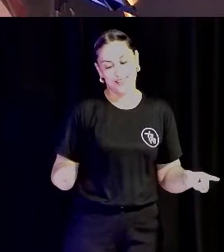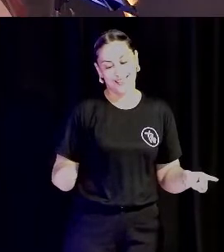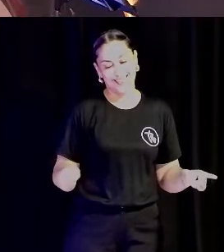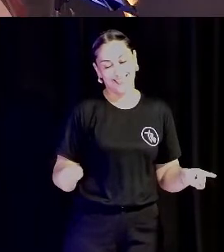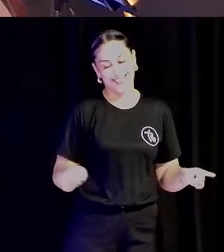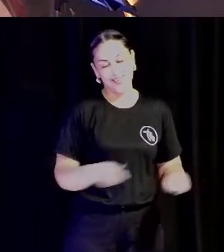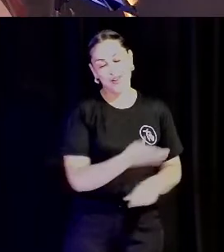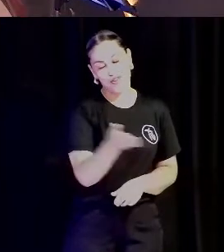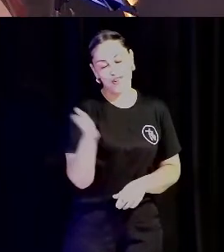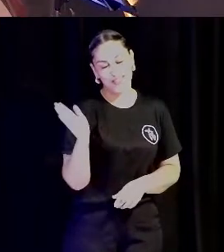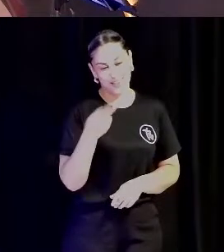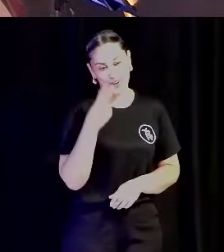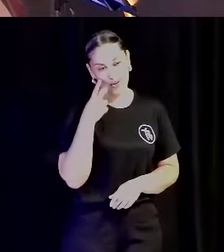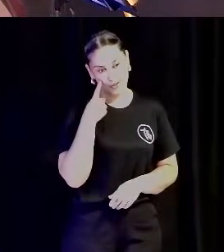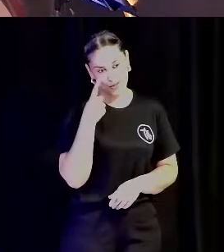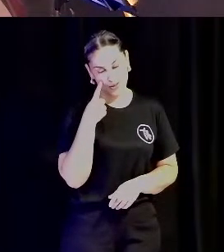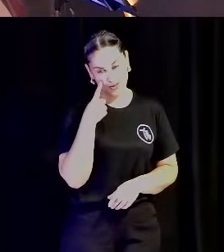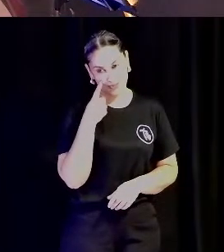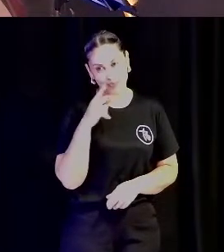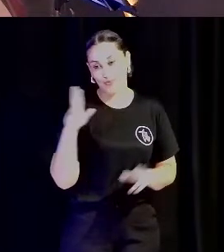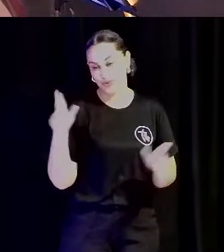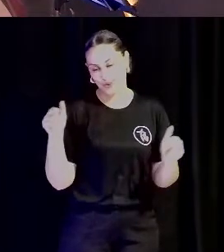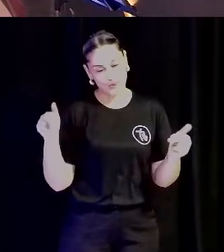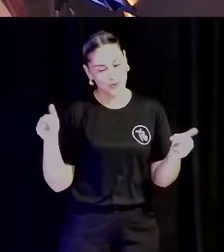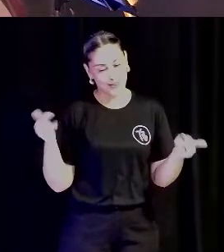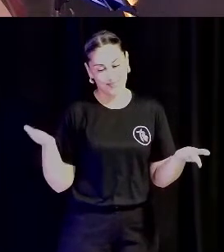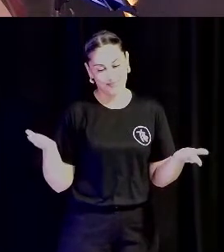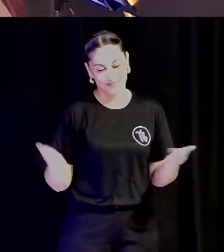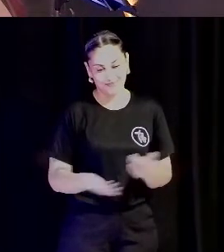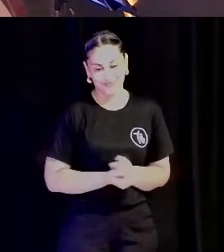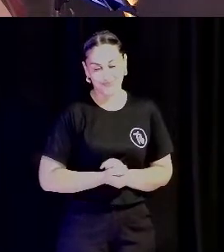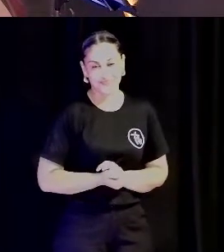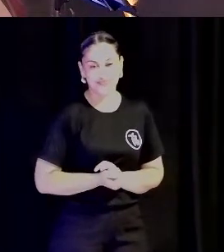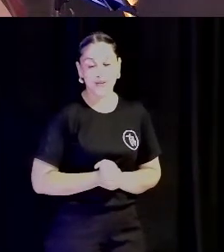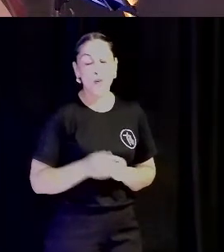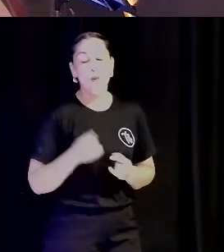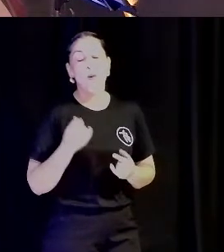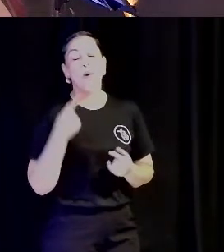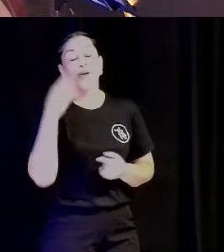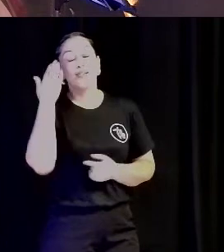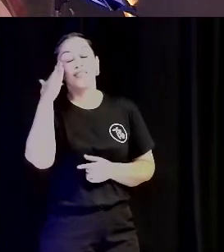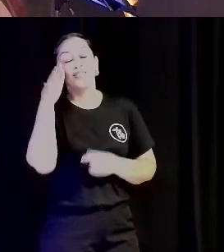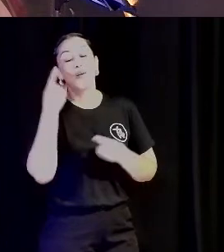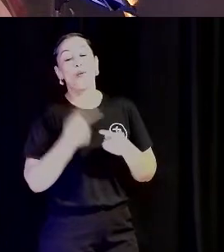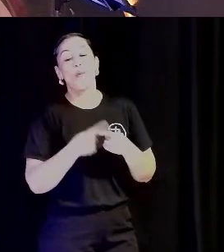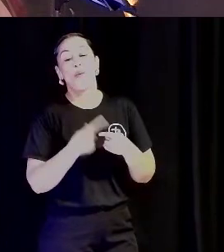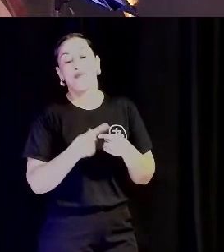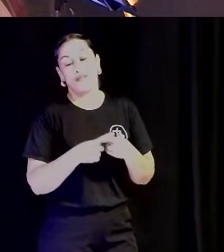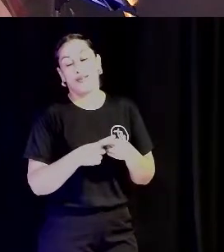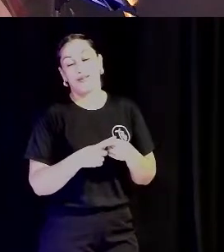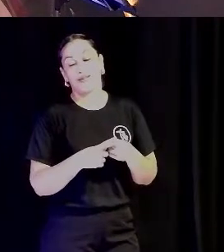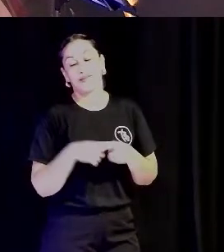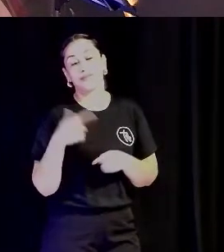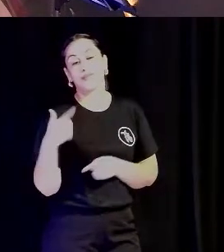cara vendendo pastelzinho na frente da churrascaria. Sabe por que não tem?